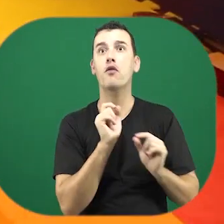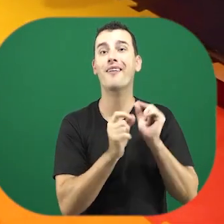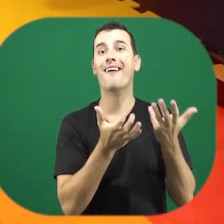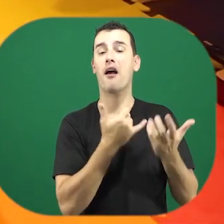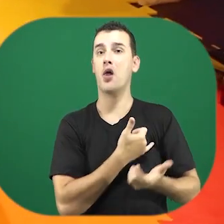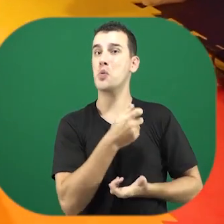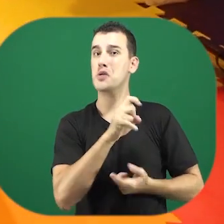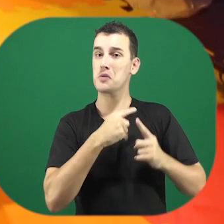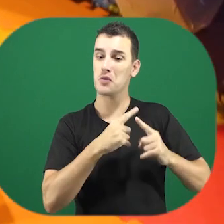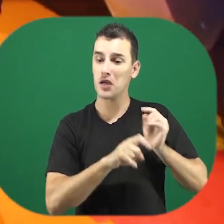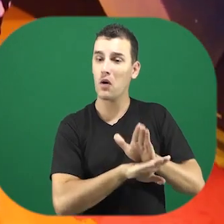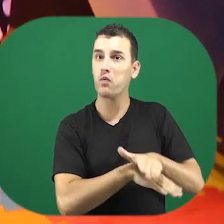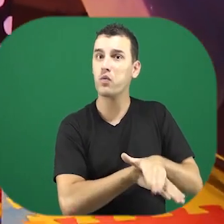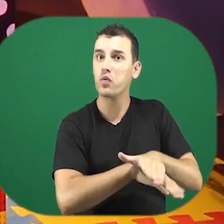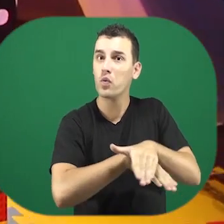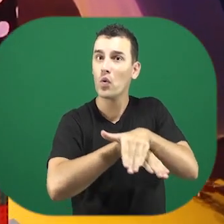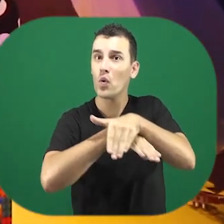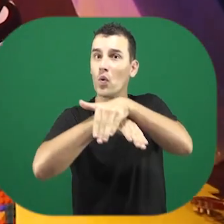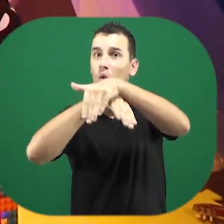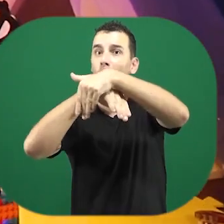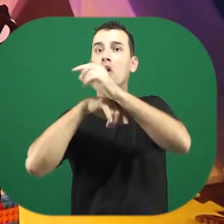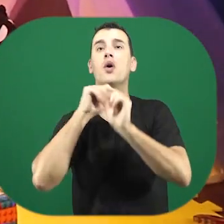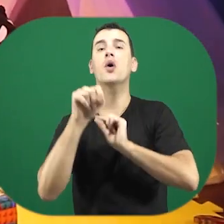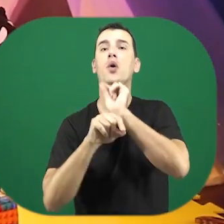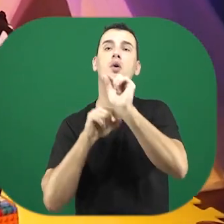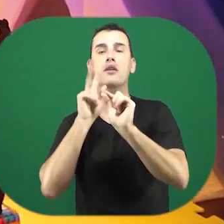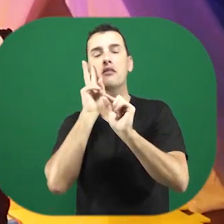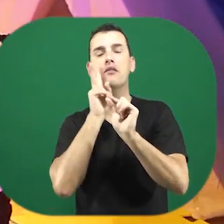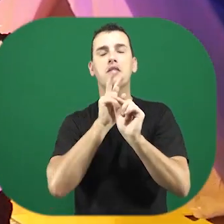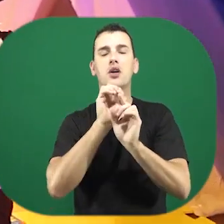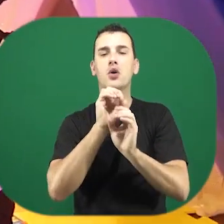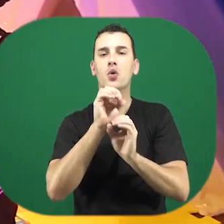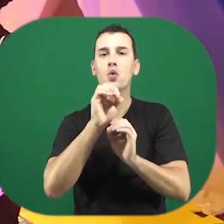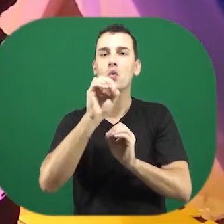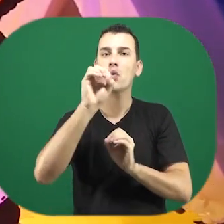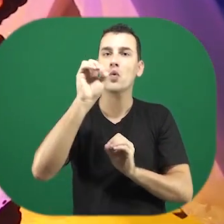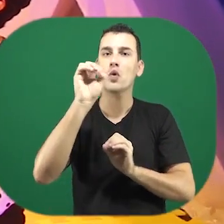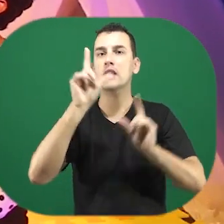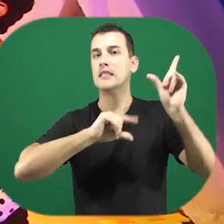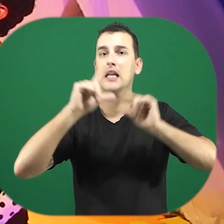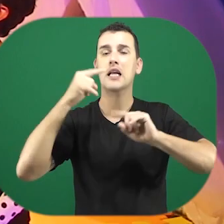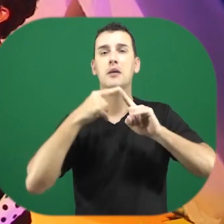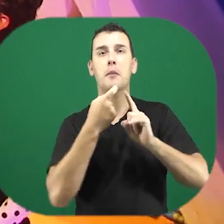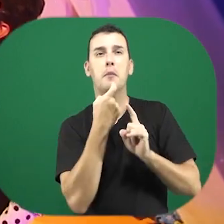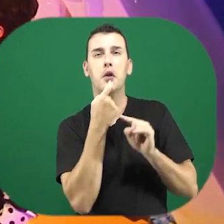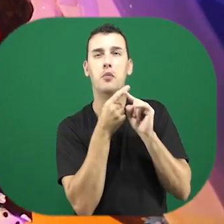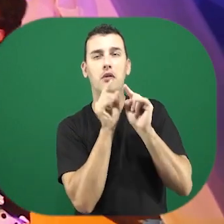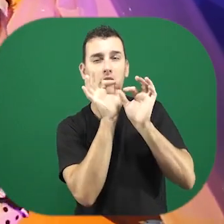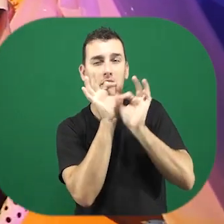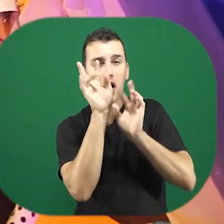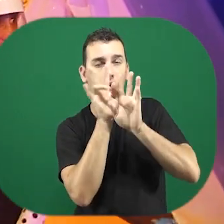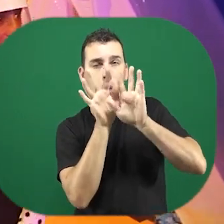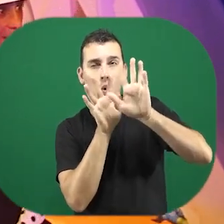até a superfície e ver a noite de lua cheia estrelada bem de pertinho, porque ela só conseguia ver do